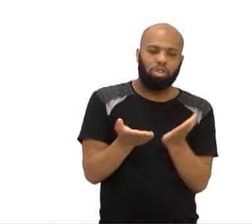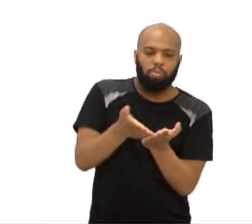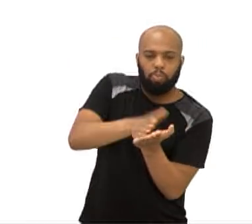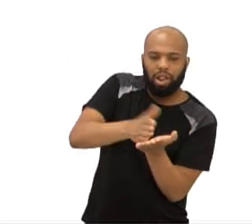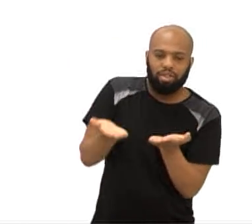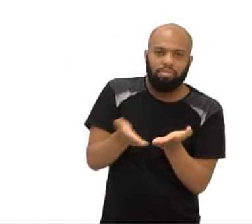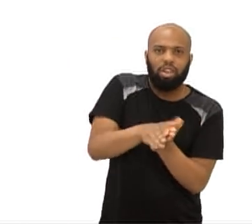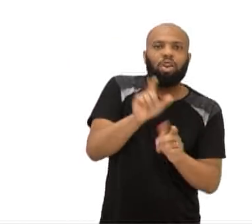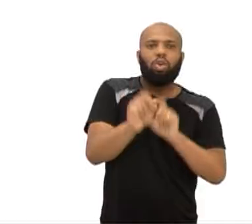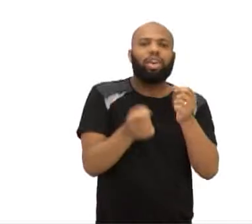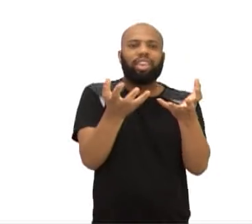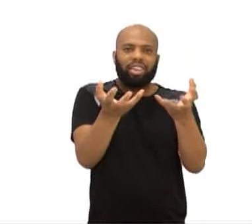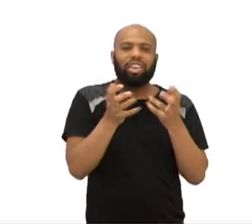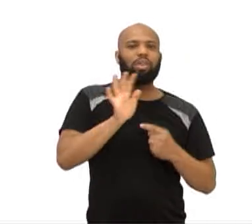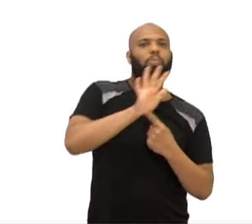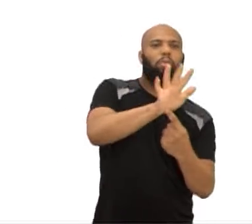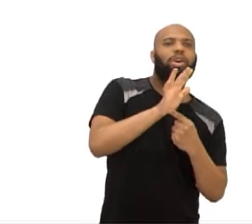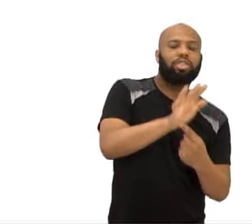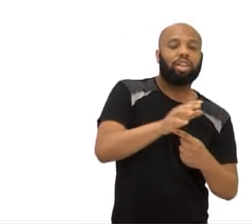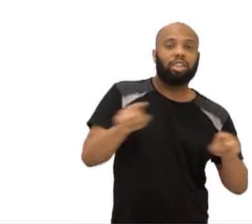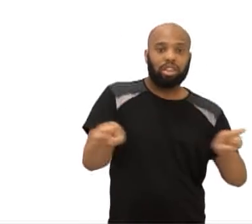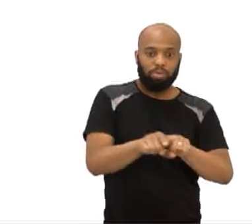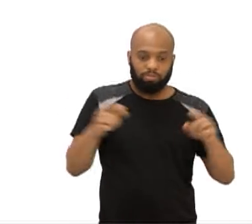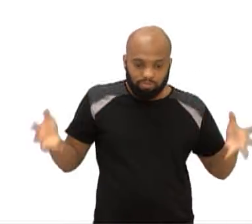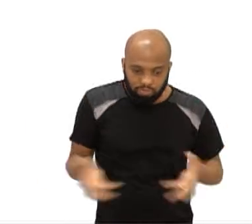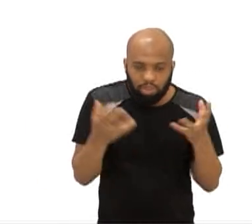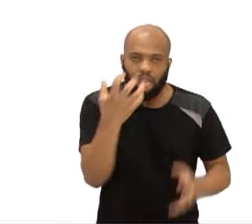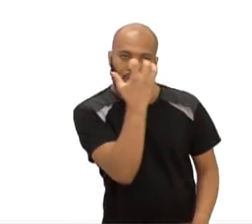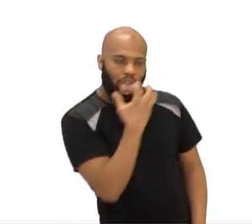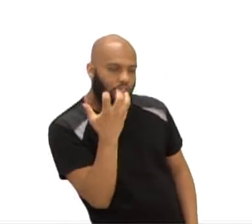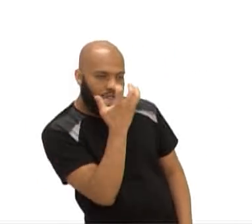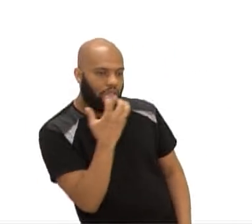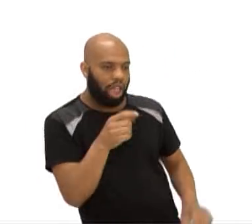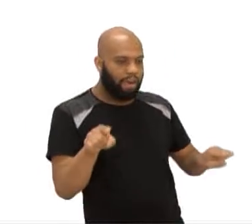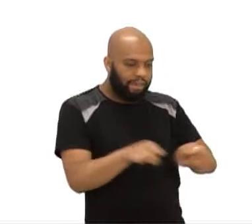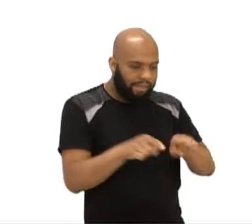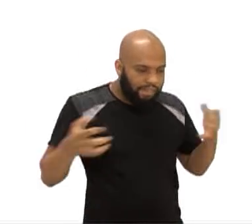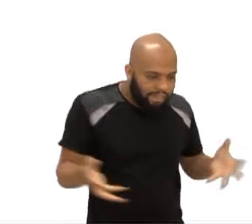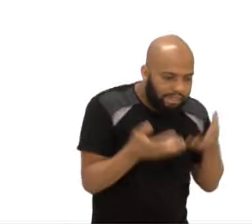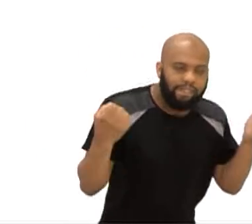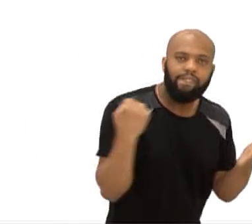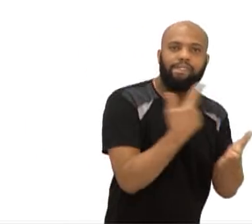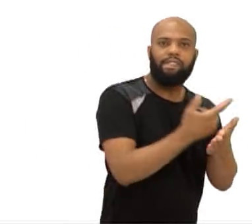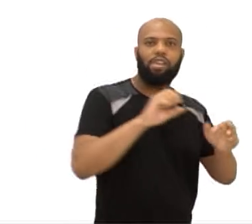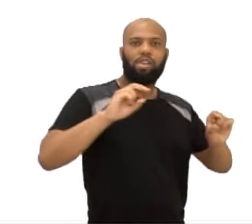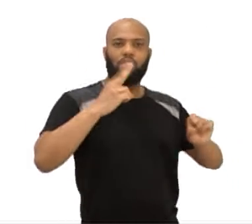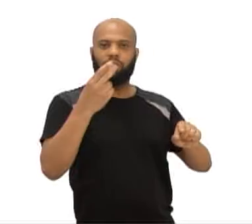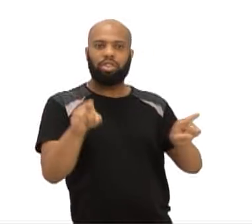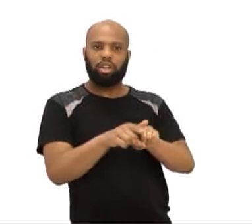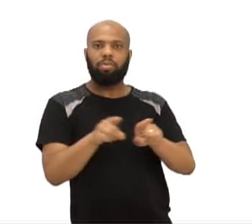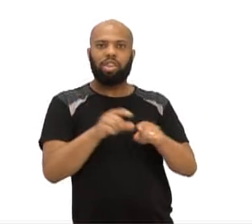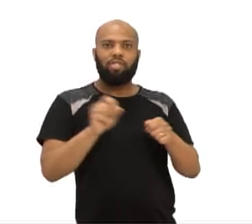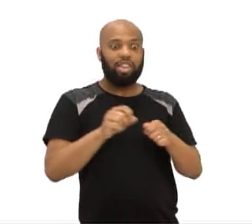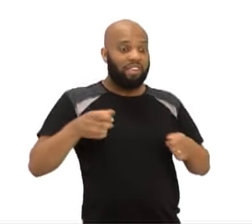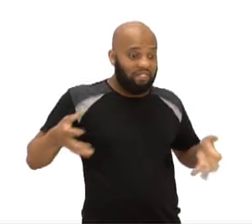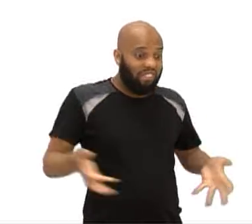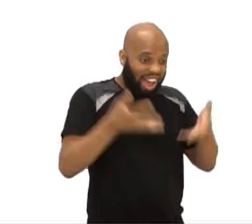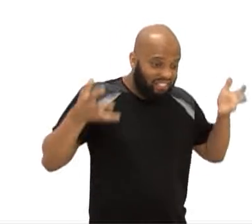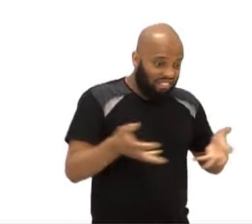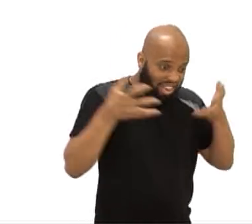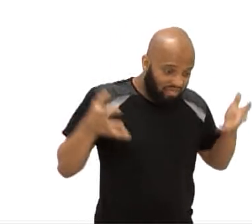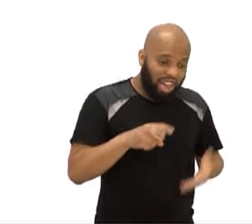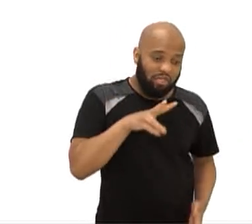busca apresentar, convencer, seduzir, persuadir ou convencer o leitor